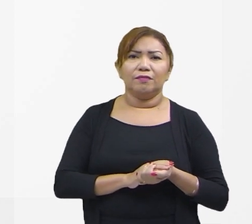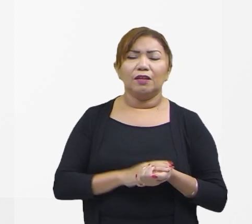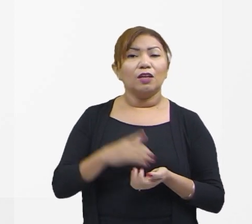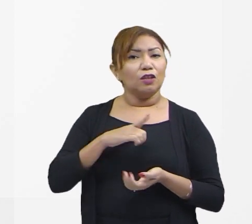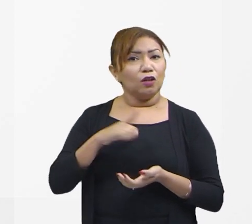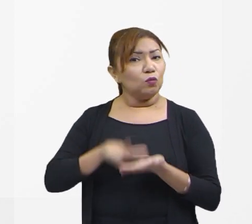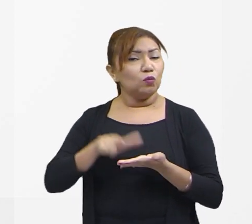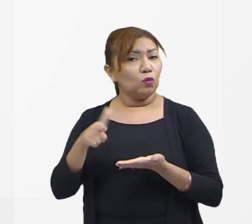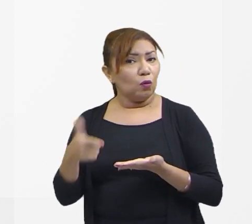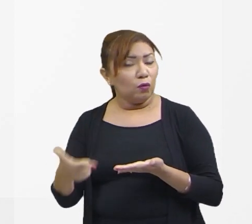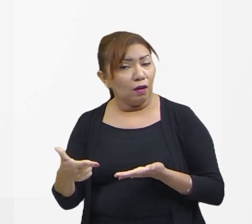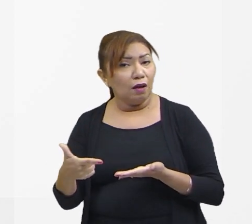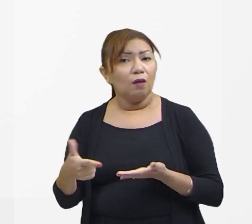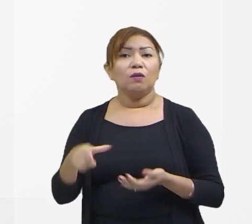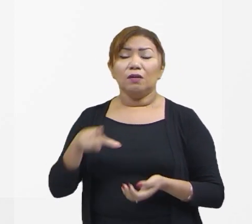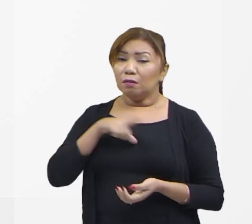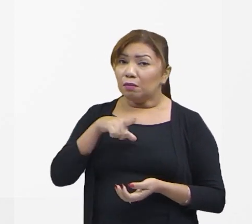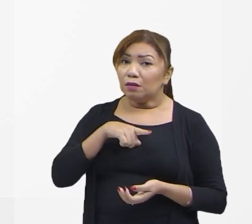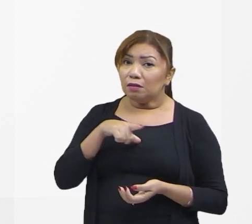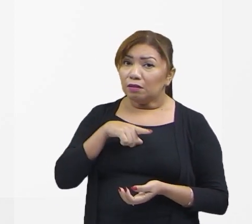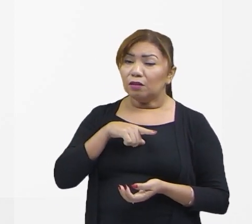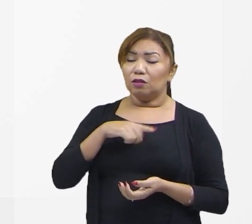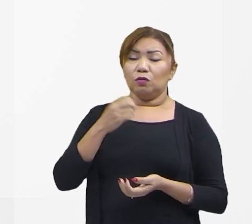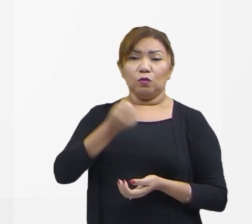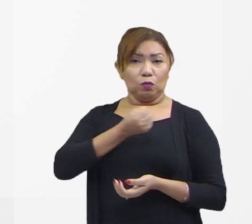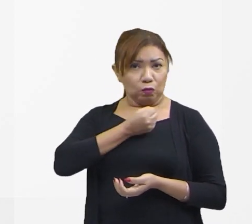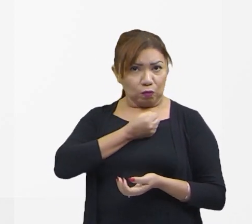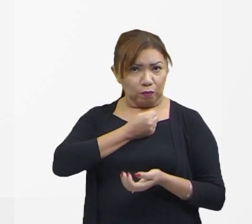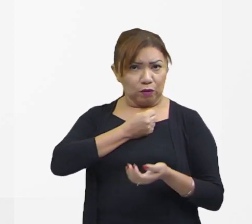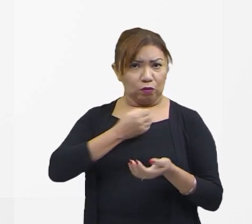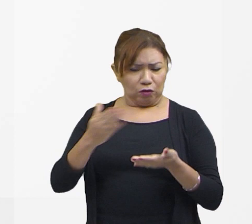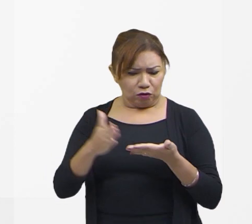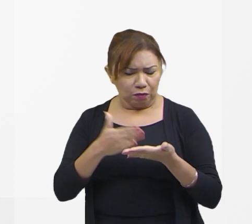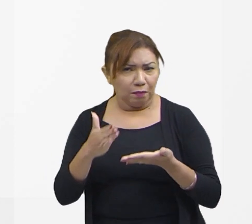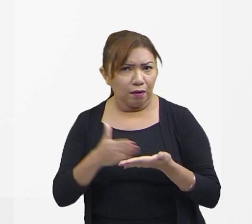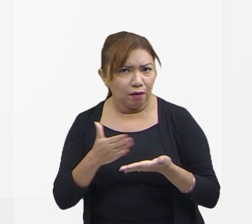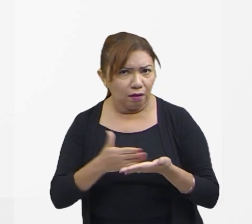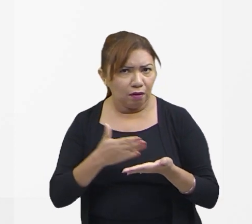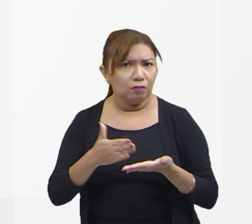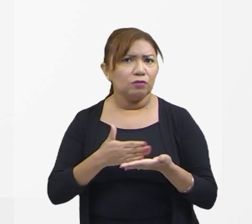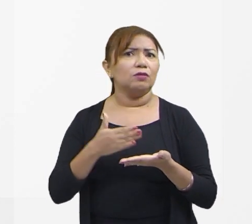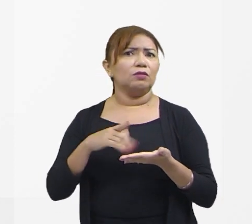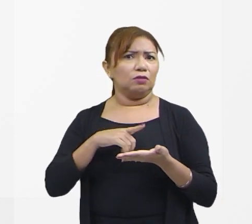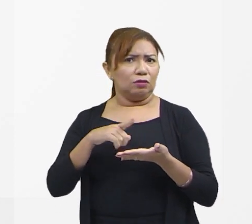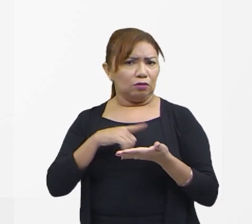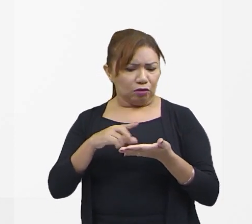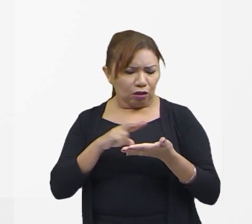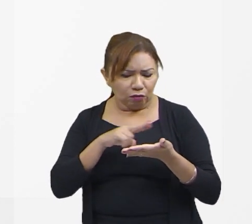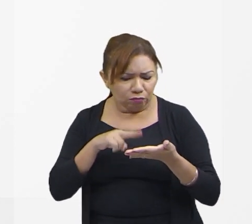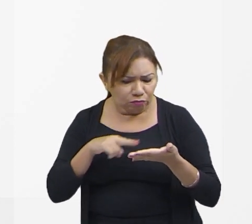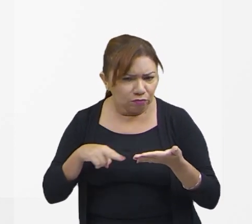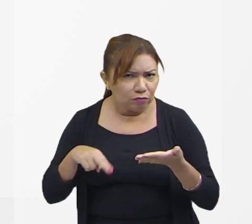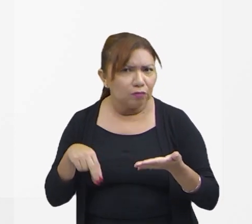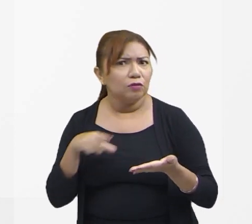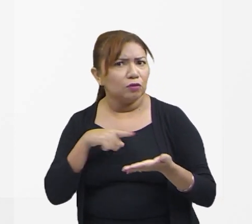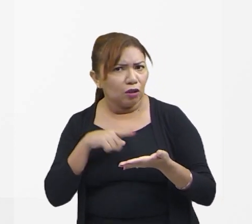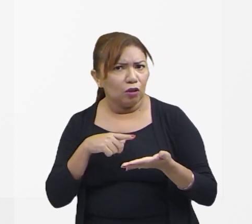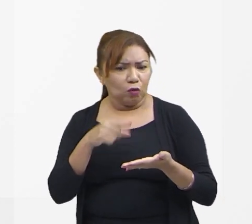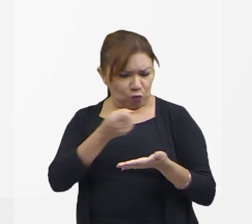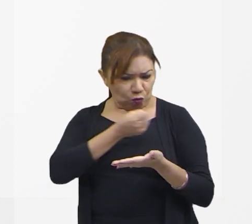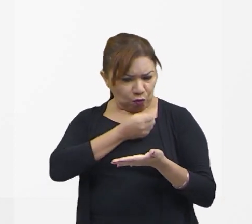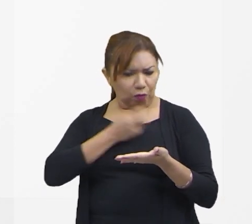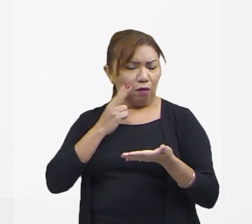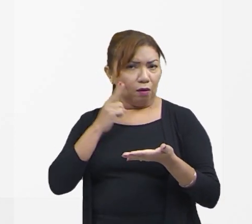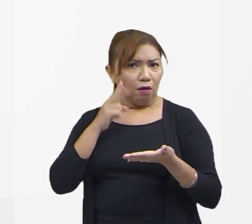Os jornais. Os jornais também têm números, né? Das páginas, dos cadernos.